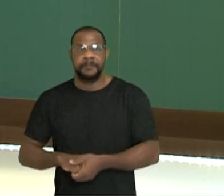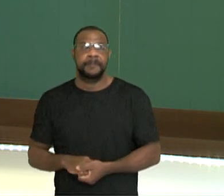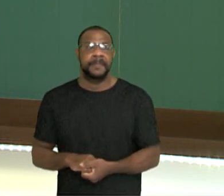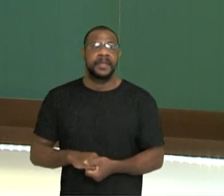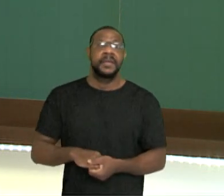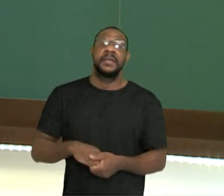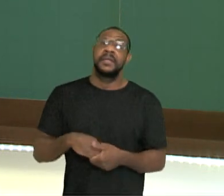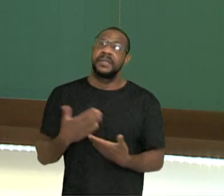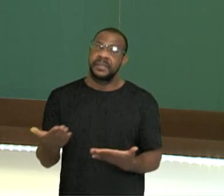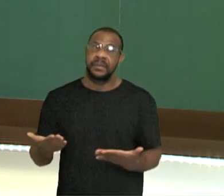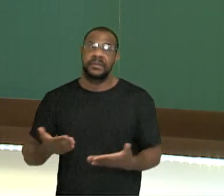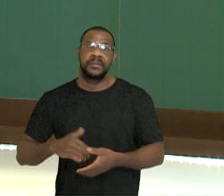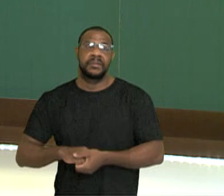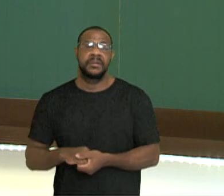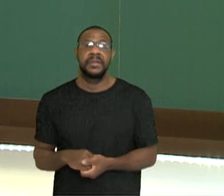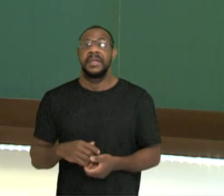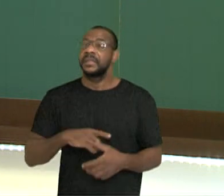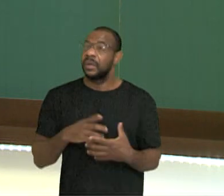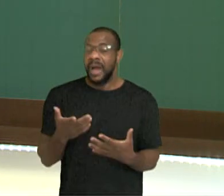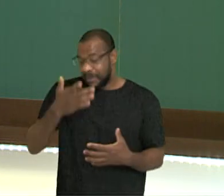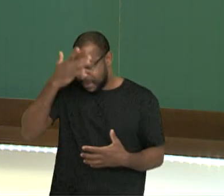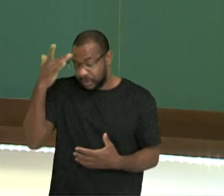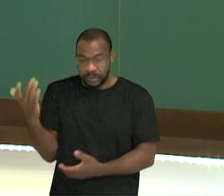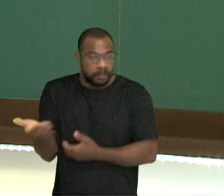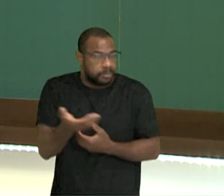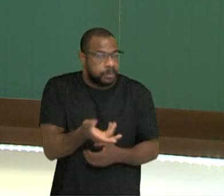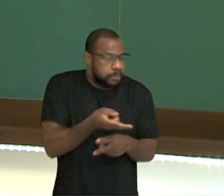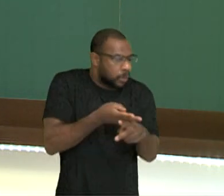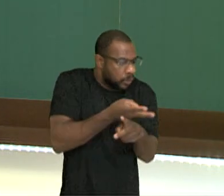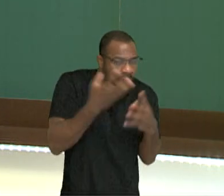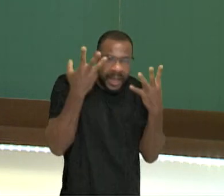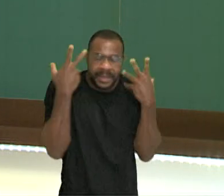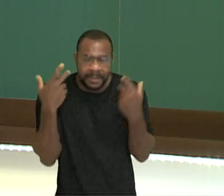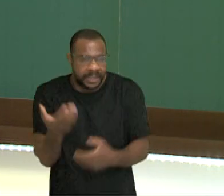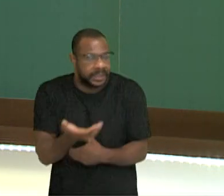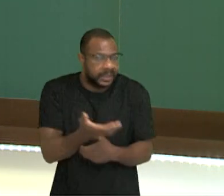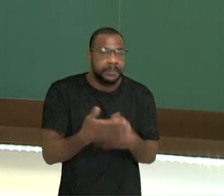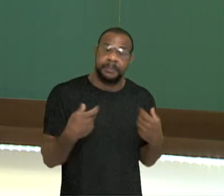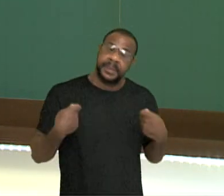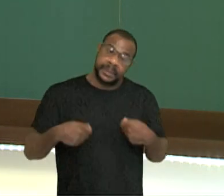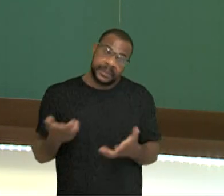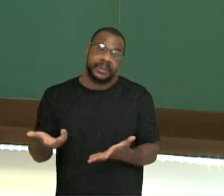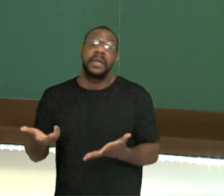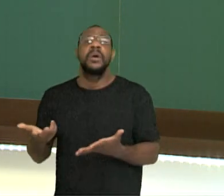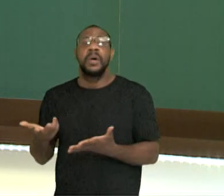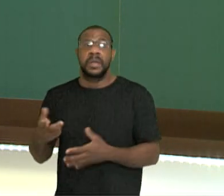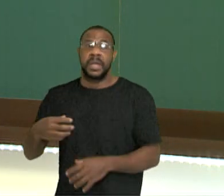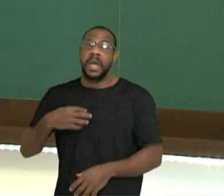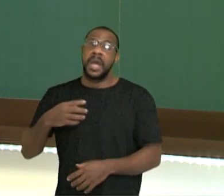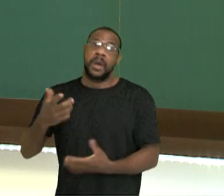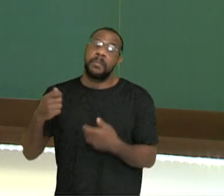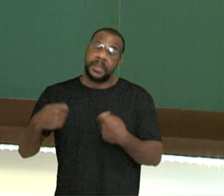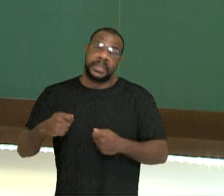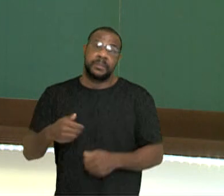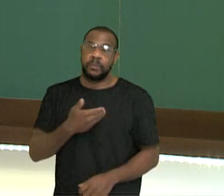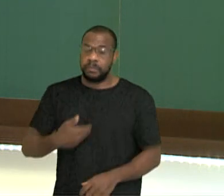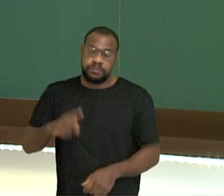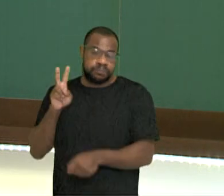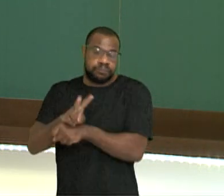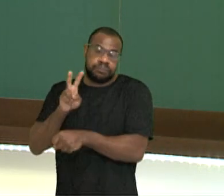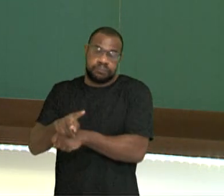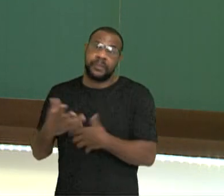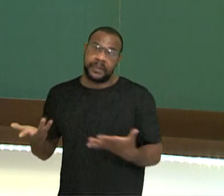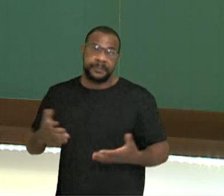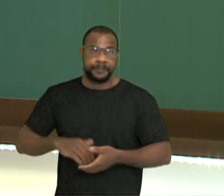tem que ser combatida daí pela polícia, pelos governos, enfim, né, da caça predatória. Certo, gente? Muito bem.